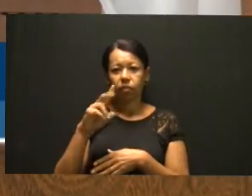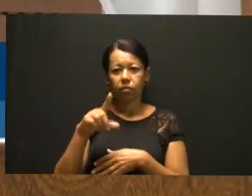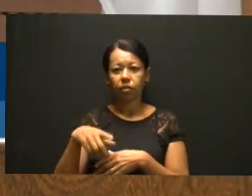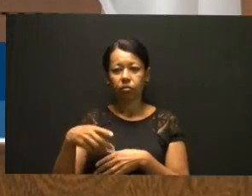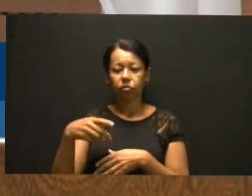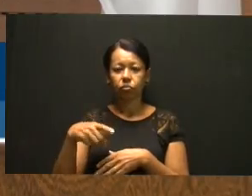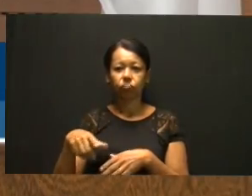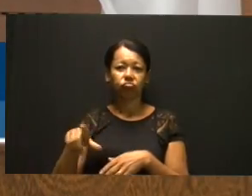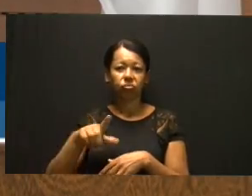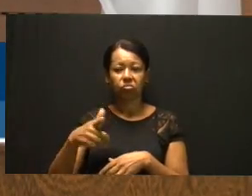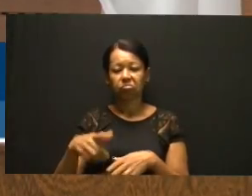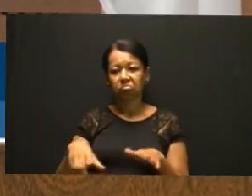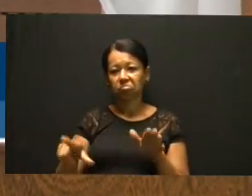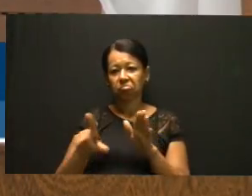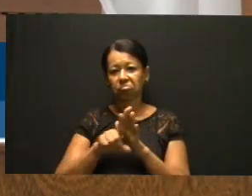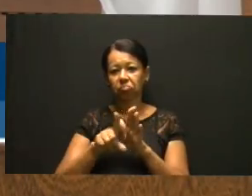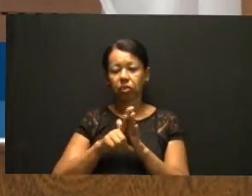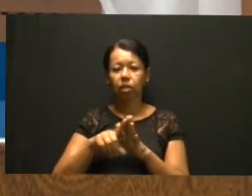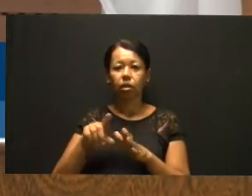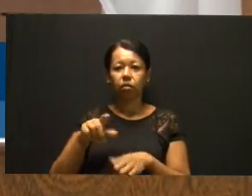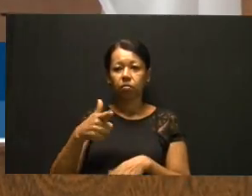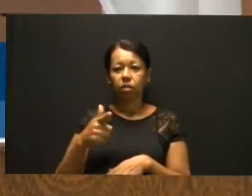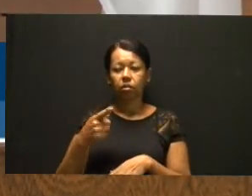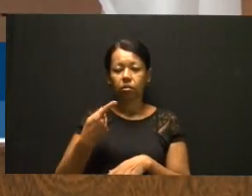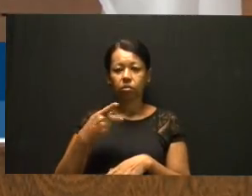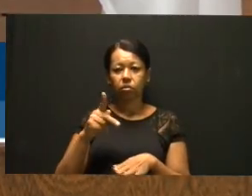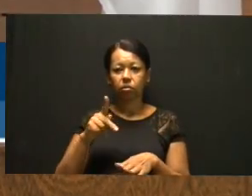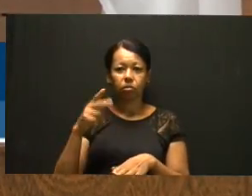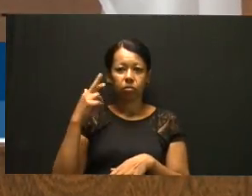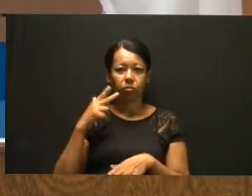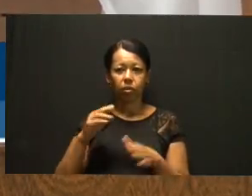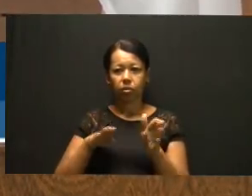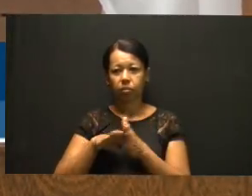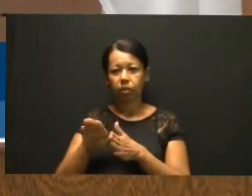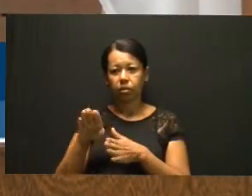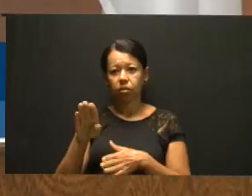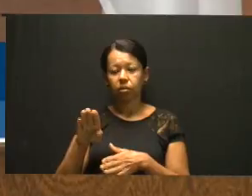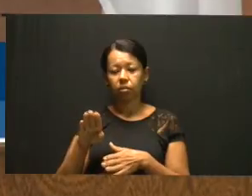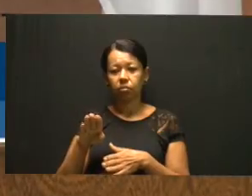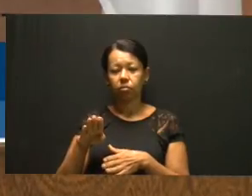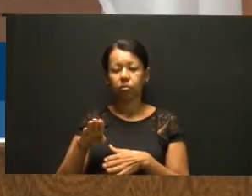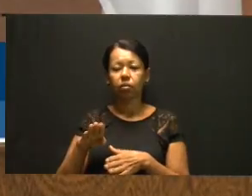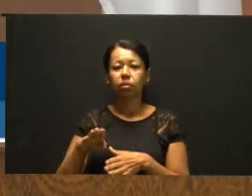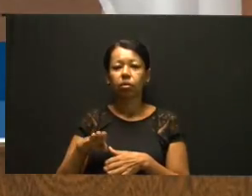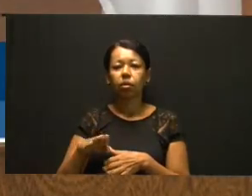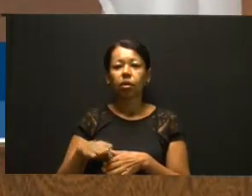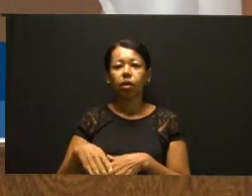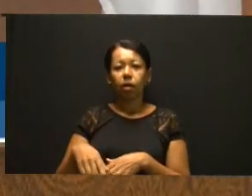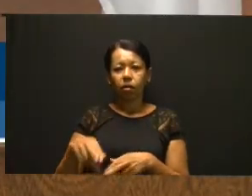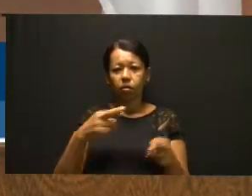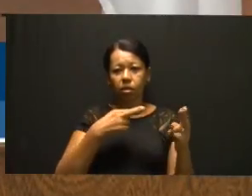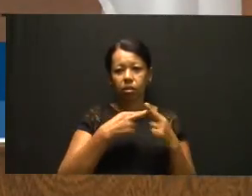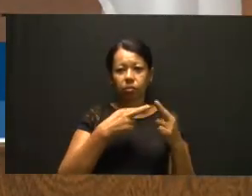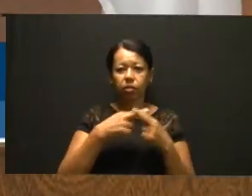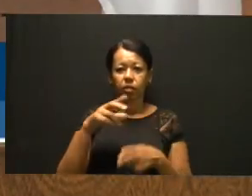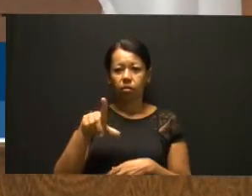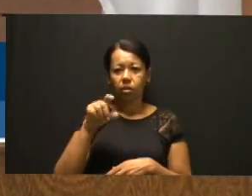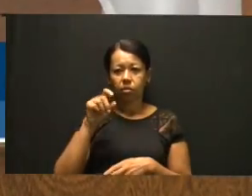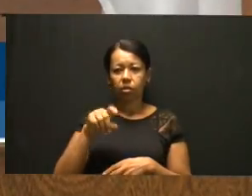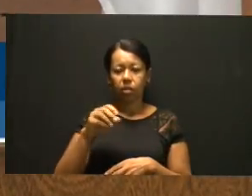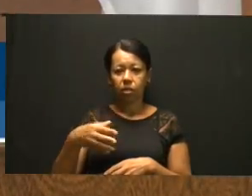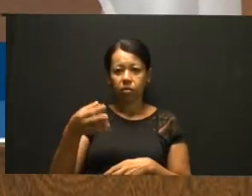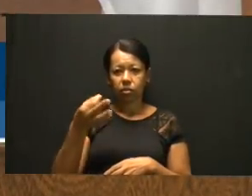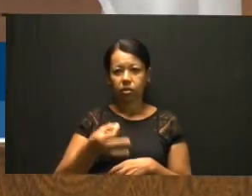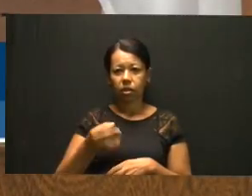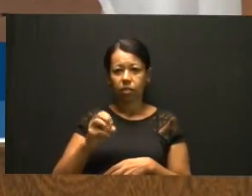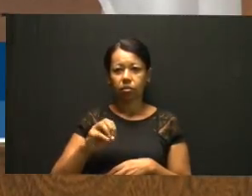não se vislumbra óbice a normal tramitação da matéria. Quanto ao mérito, cabe ao douto plenário decidir a conveniência